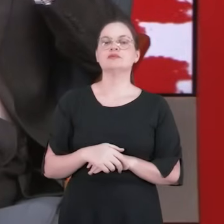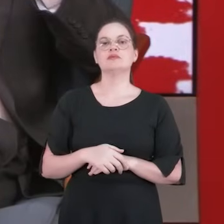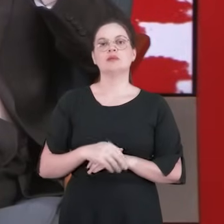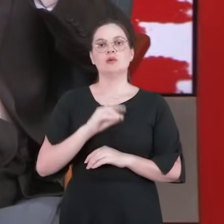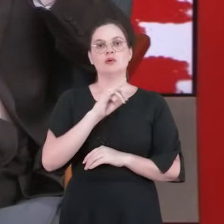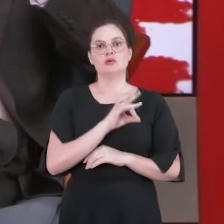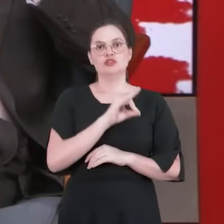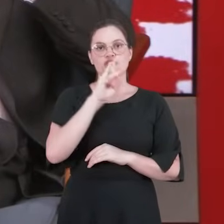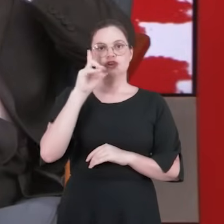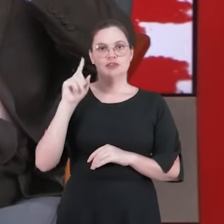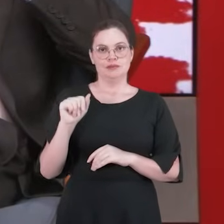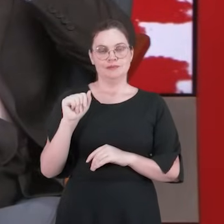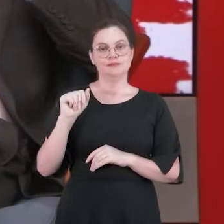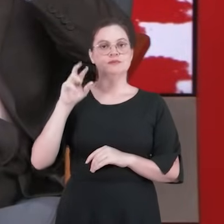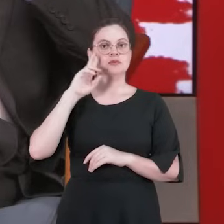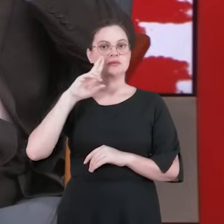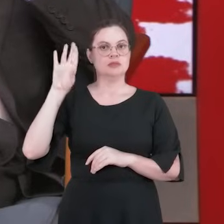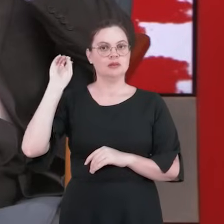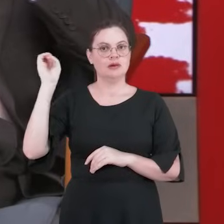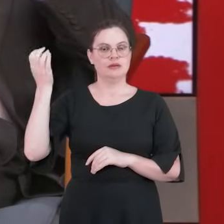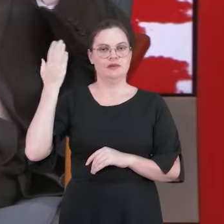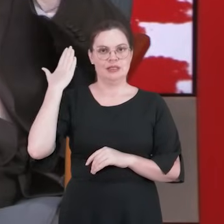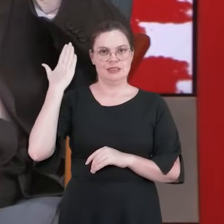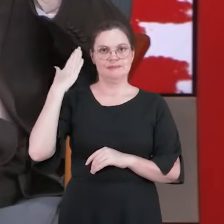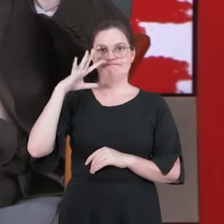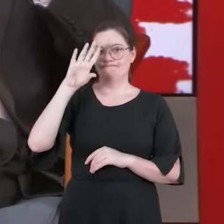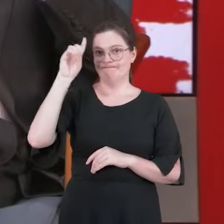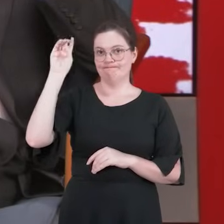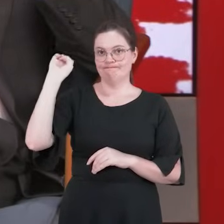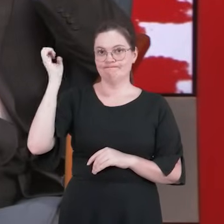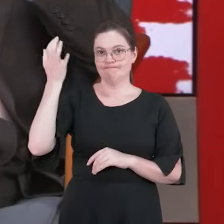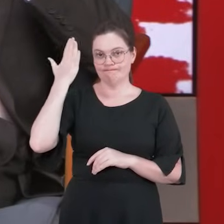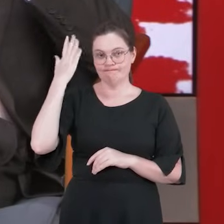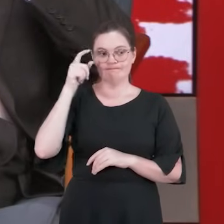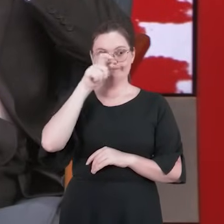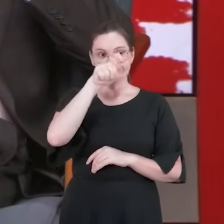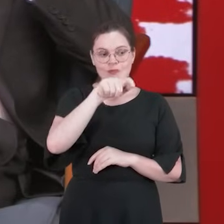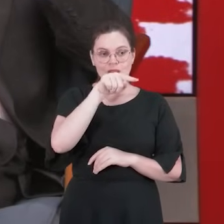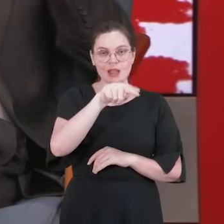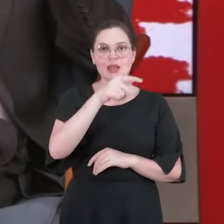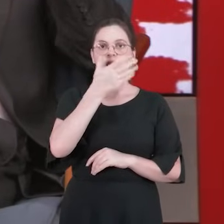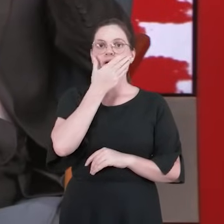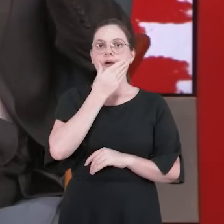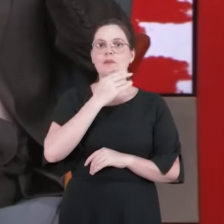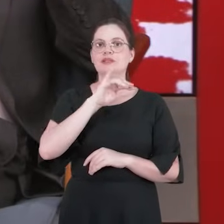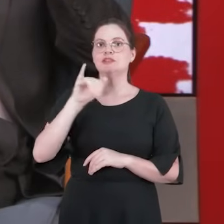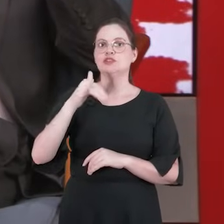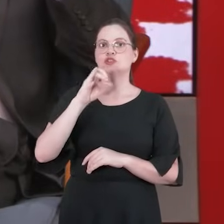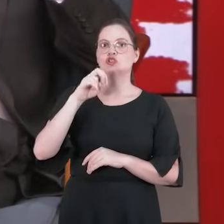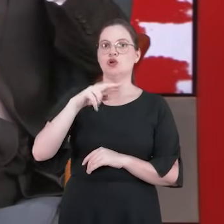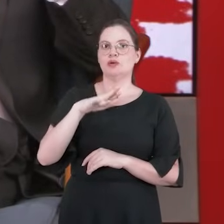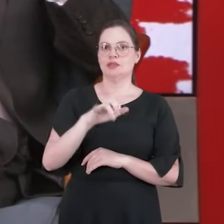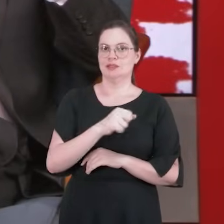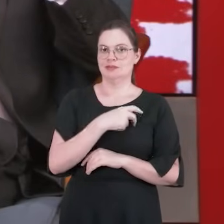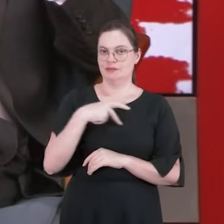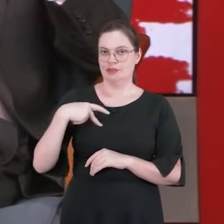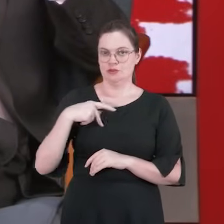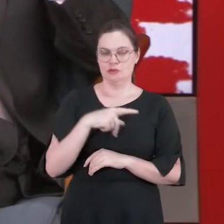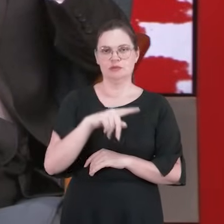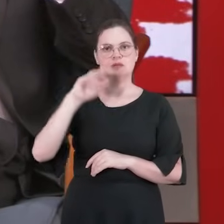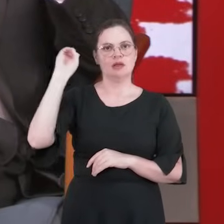um determinado dia, deu a Jonas uma revelação. Olha, deu uma